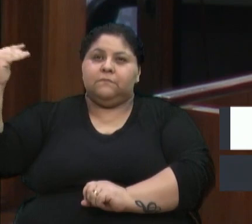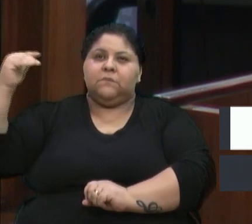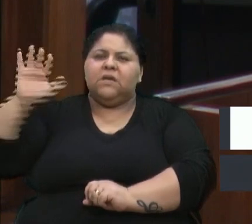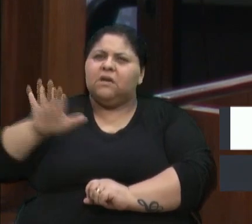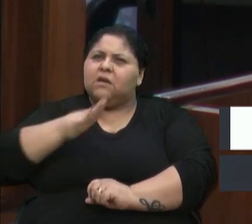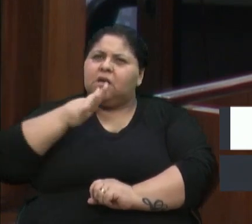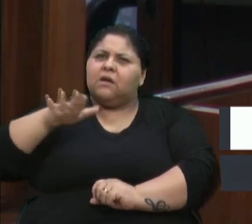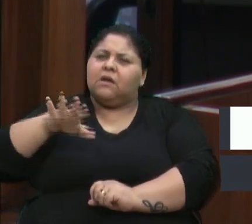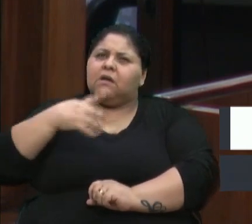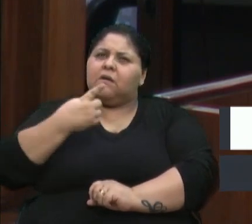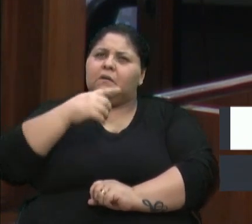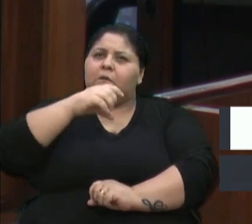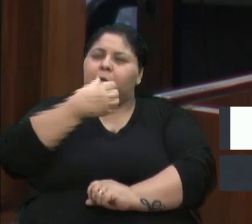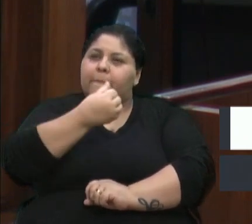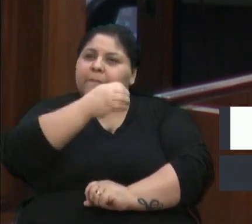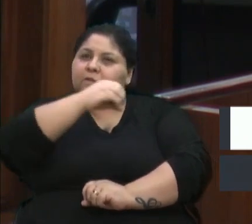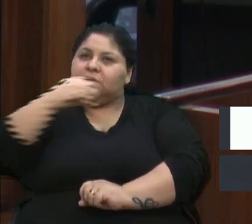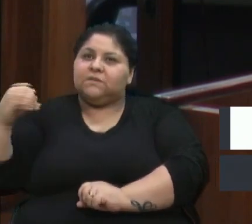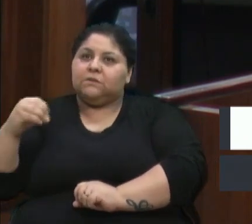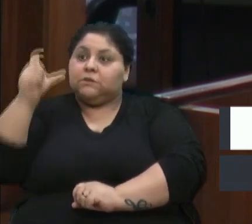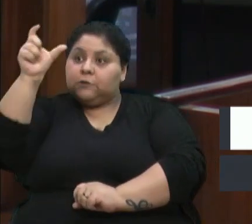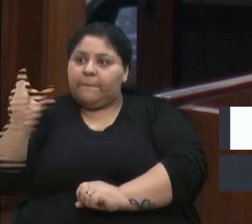aproximadamente 1.600 atletas,